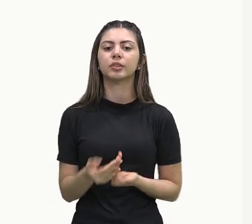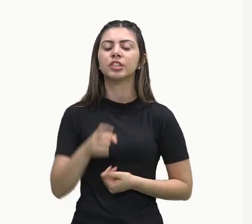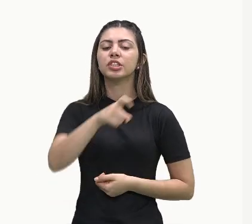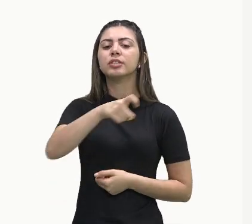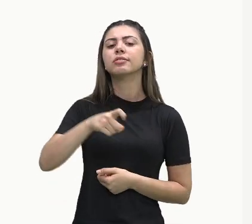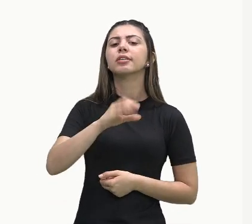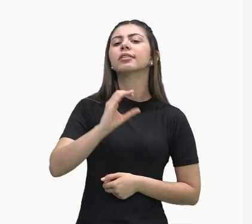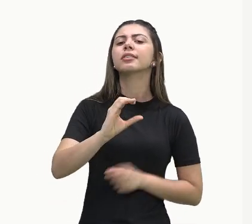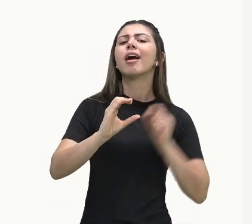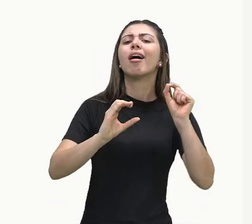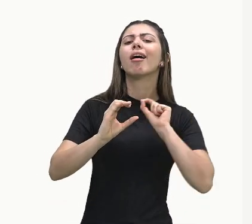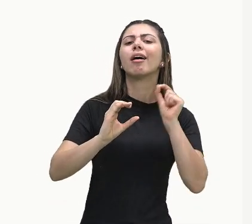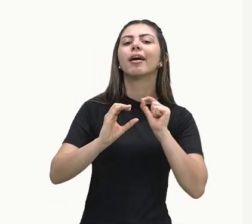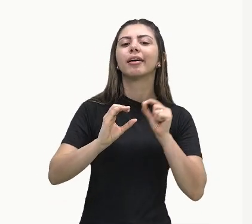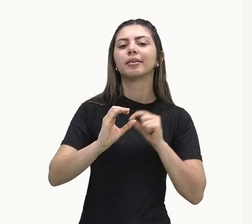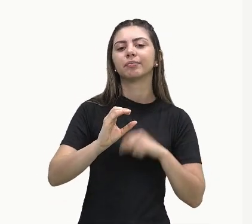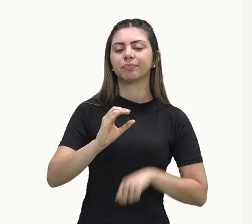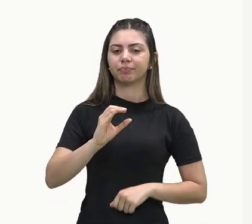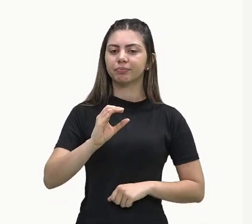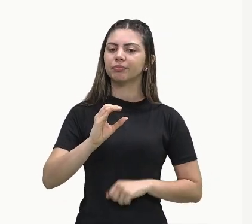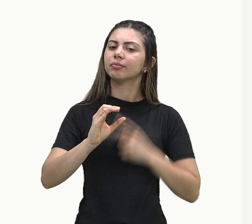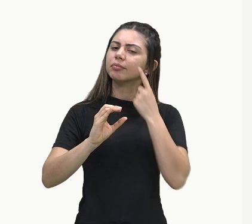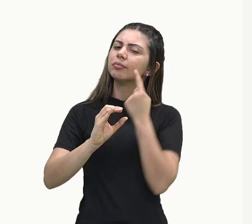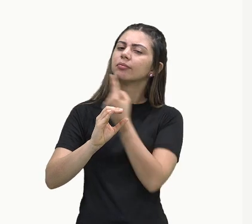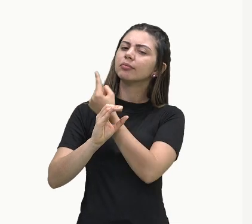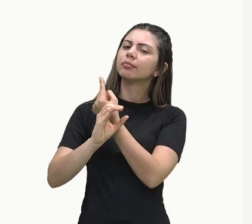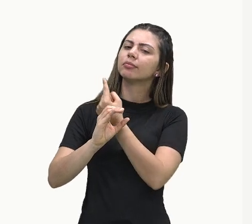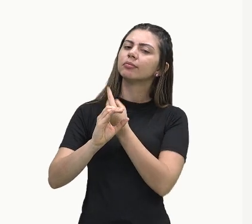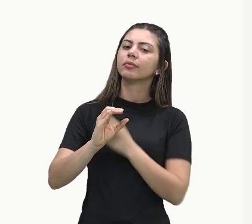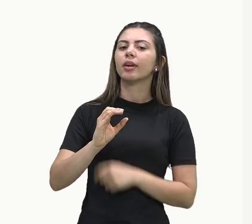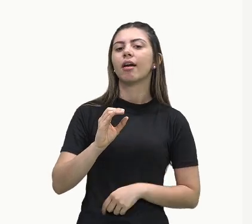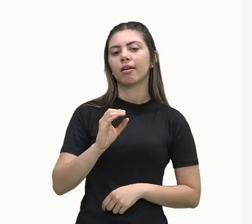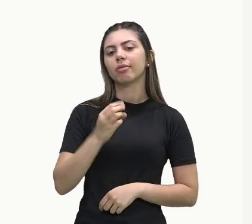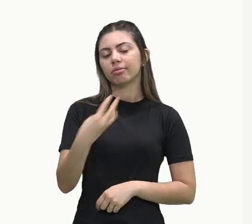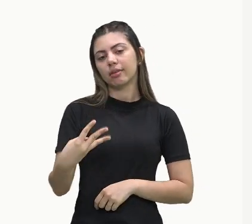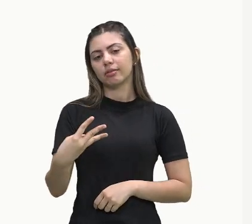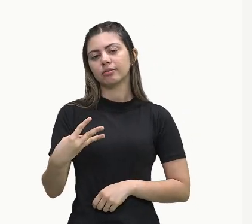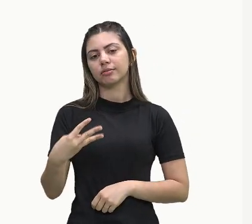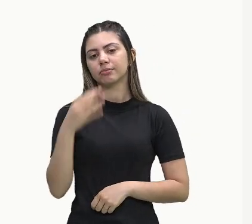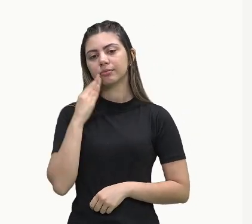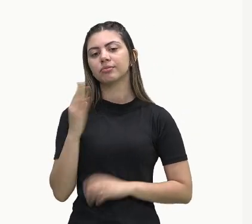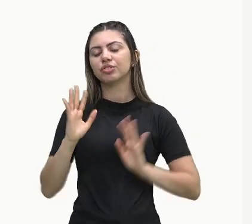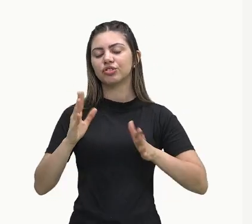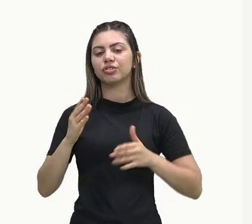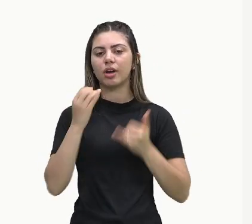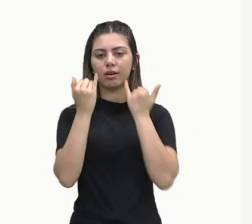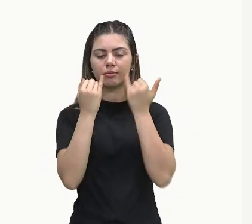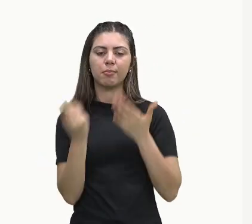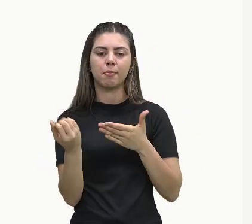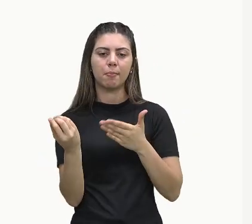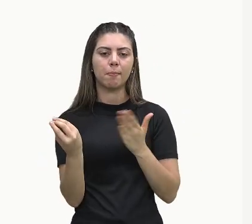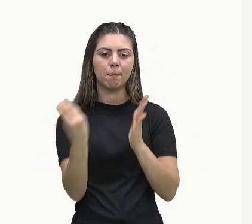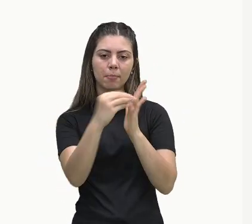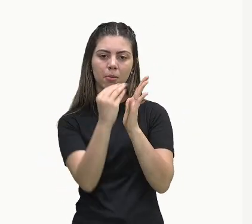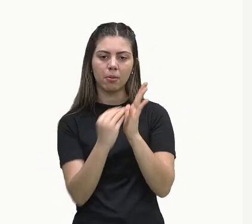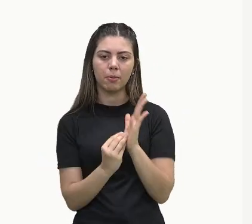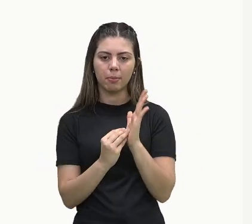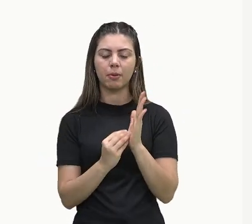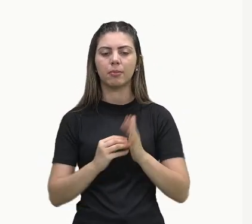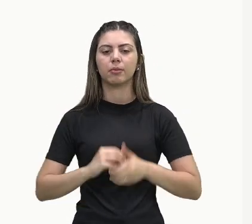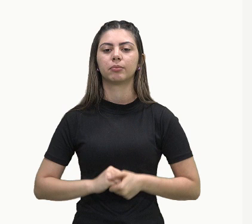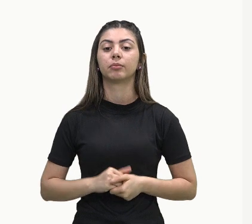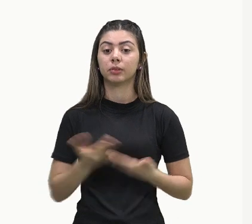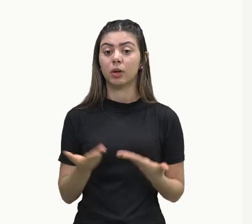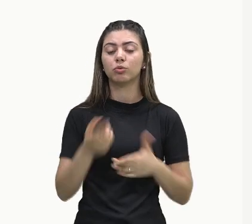é XC XC é igual a 3 tá aqui ele então ó tudo isso